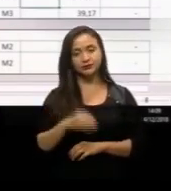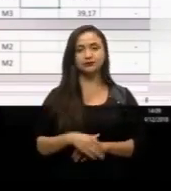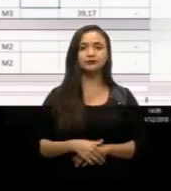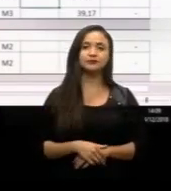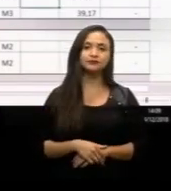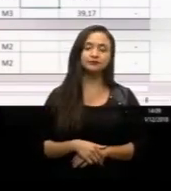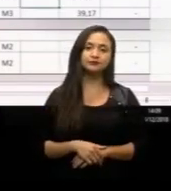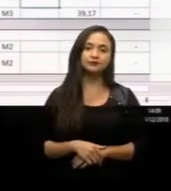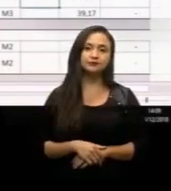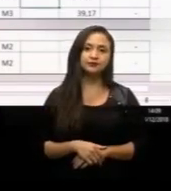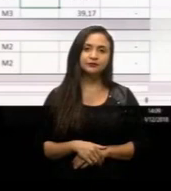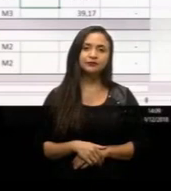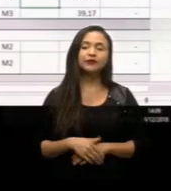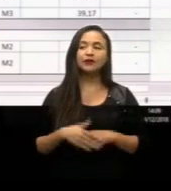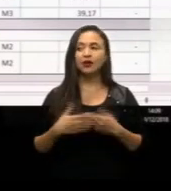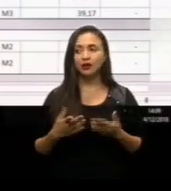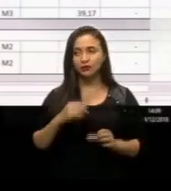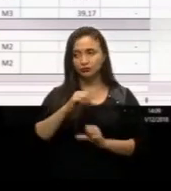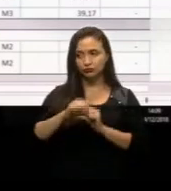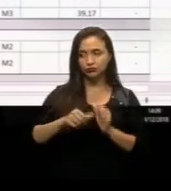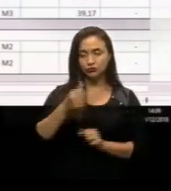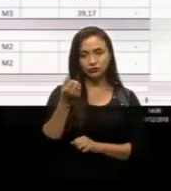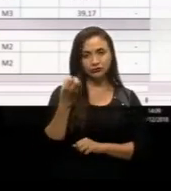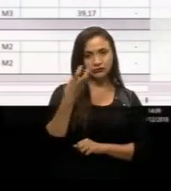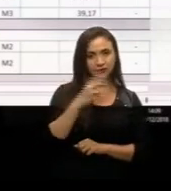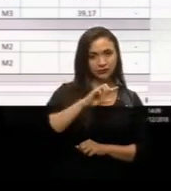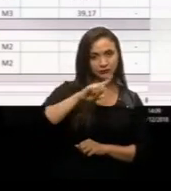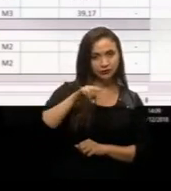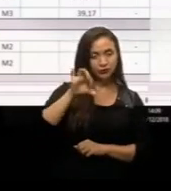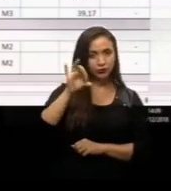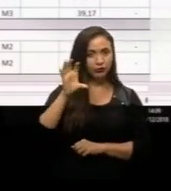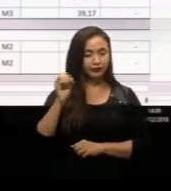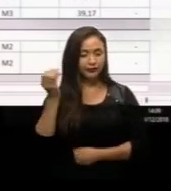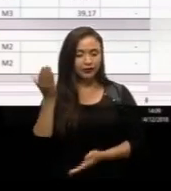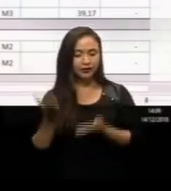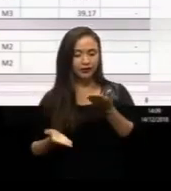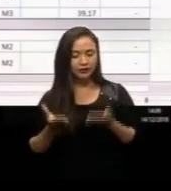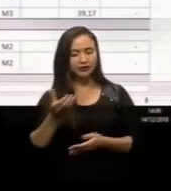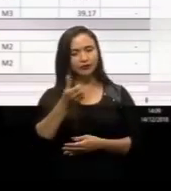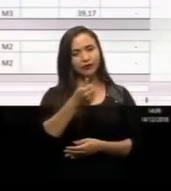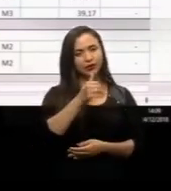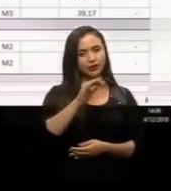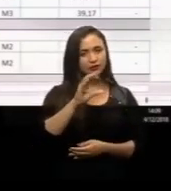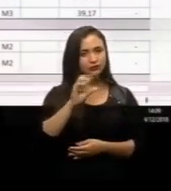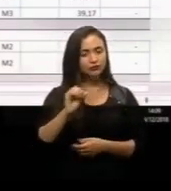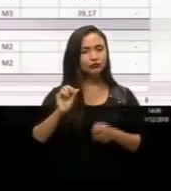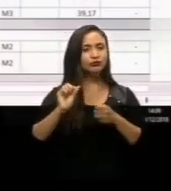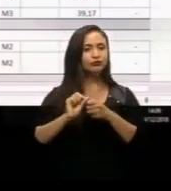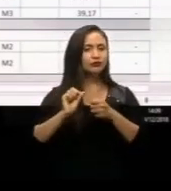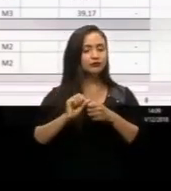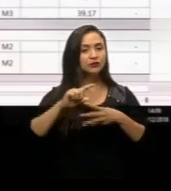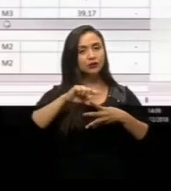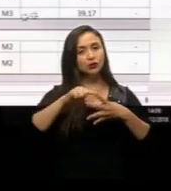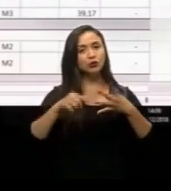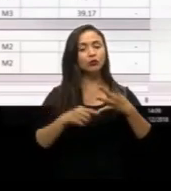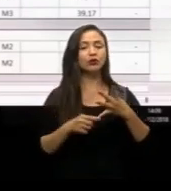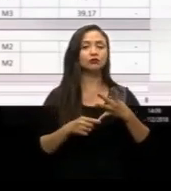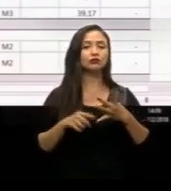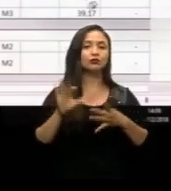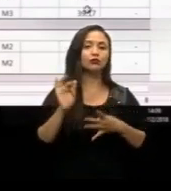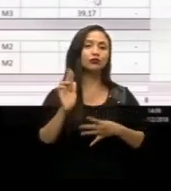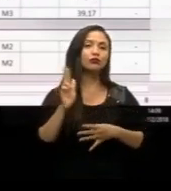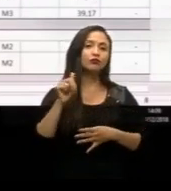Então ficou 13,90 quilos de aço para a gente poder fazer as 4